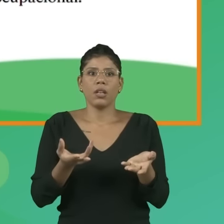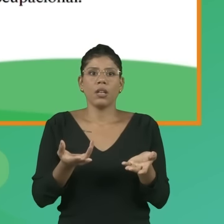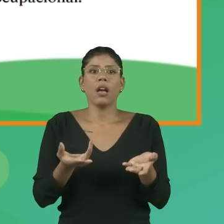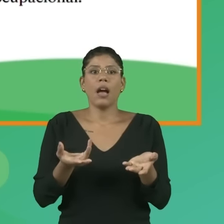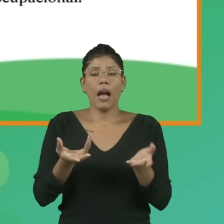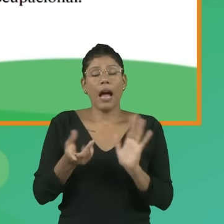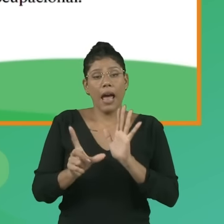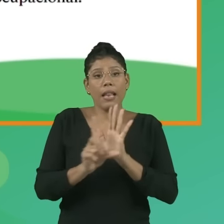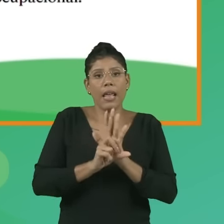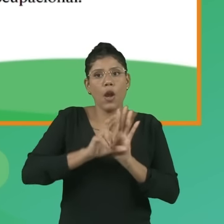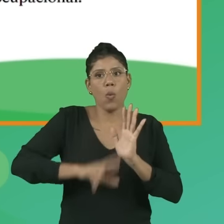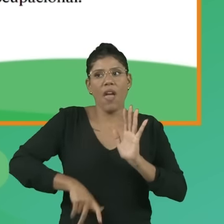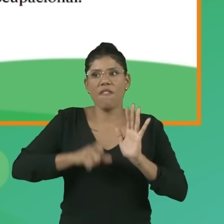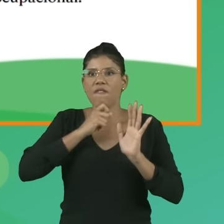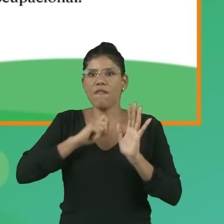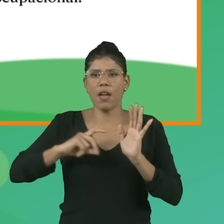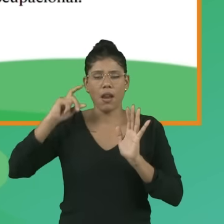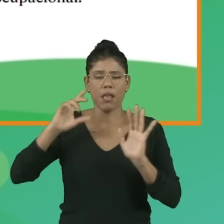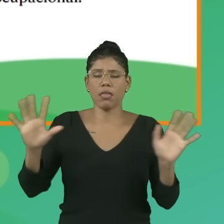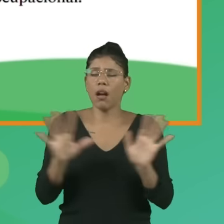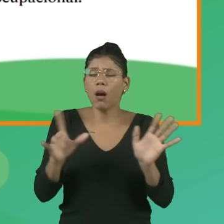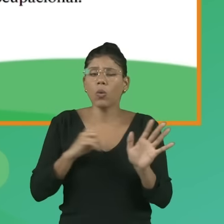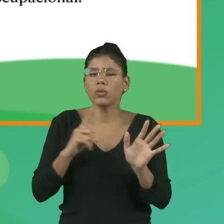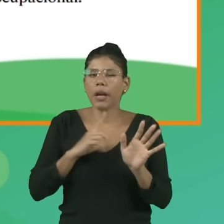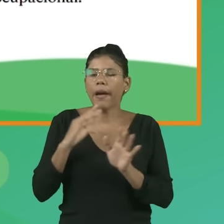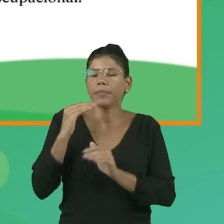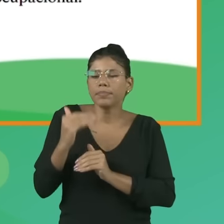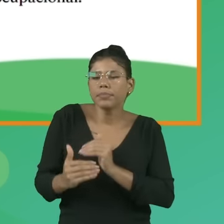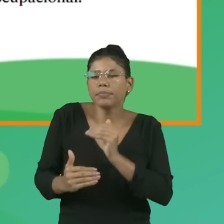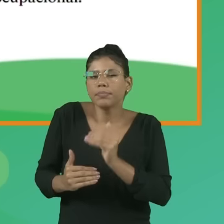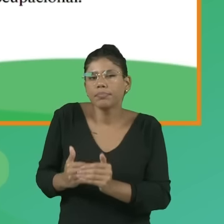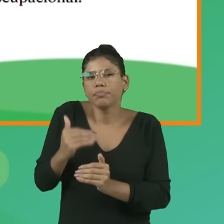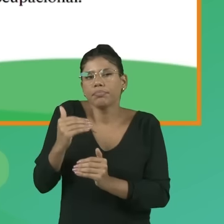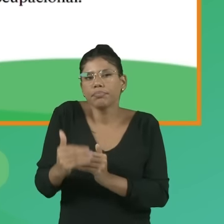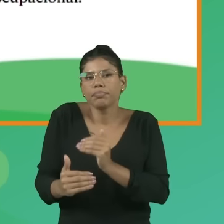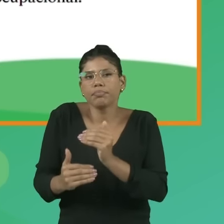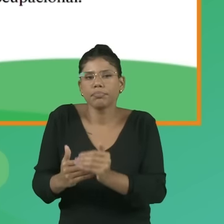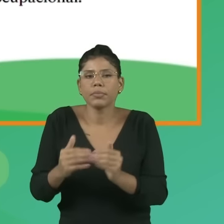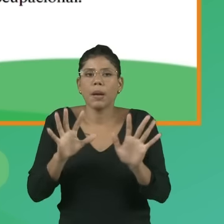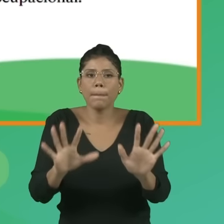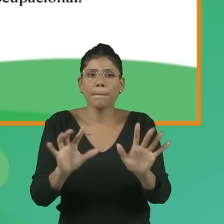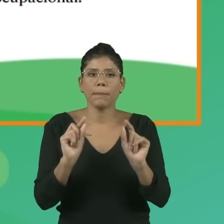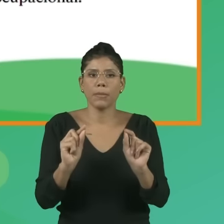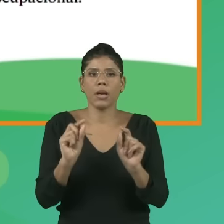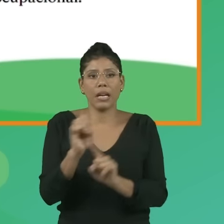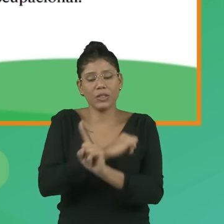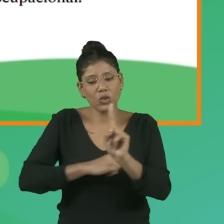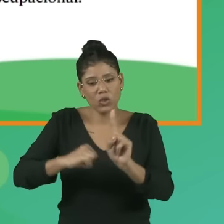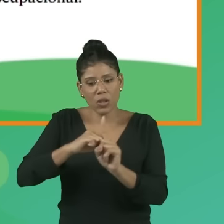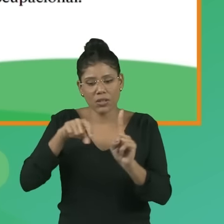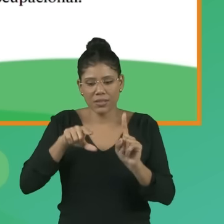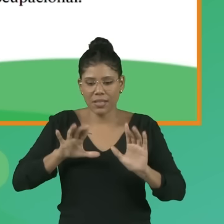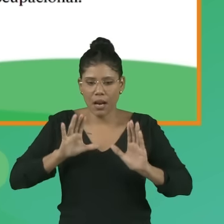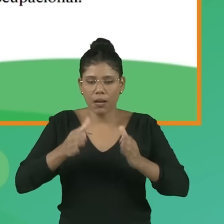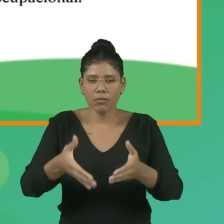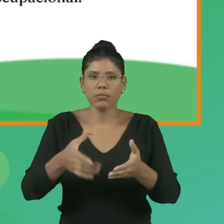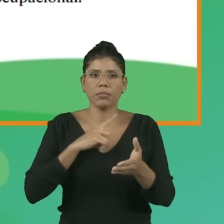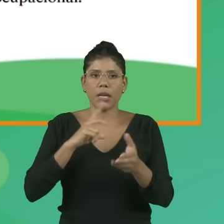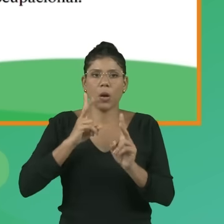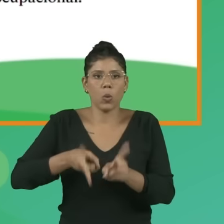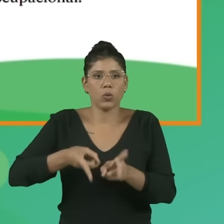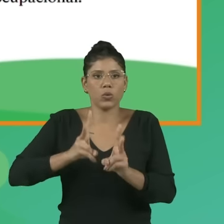está sofrendo mudanças, ela está ali tendo aperfeiçoamentos, mas é mais a questão do social mesmo que ainda permanece